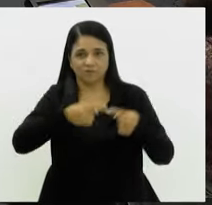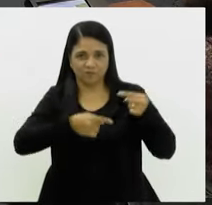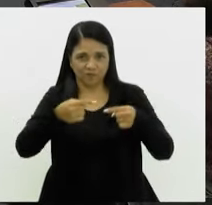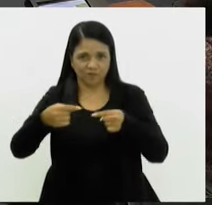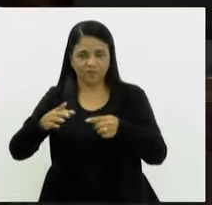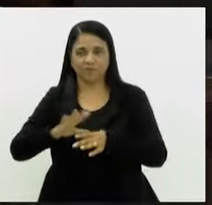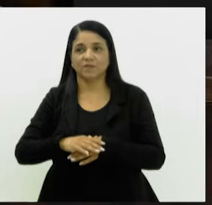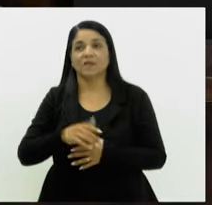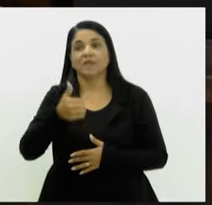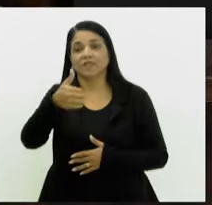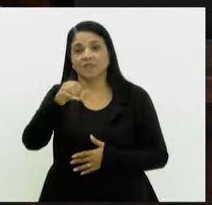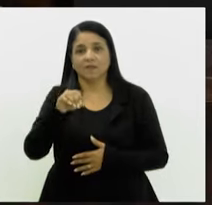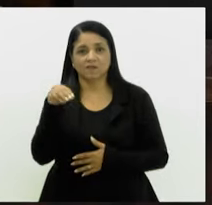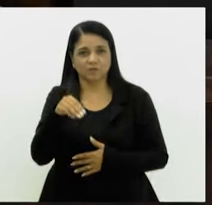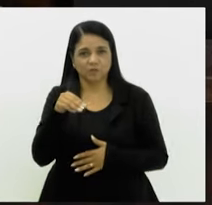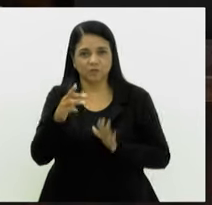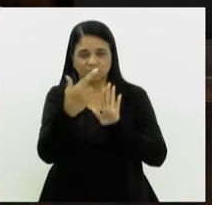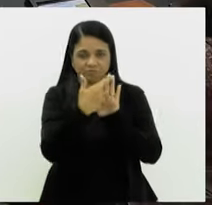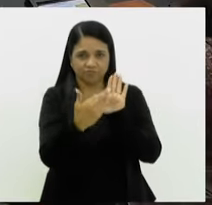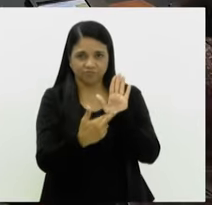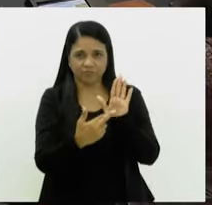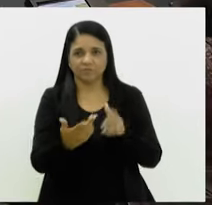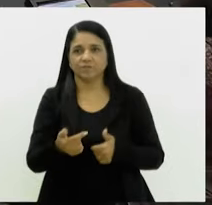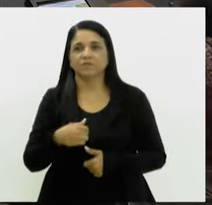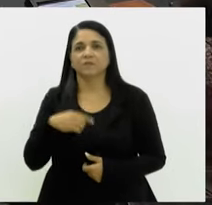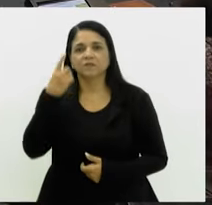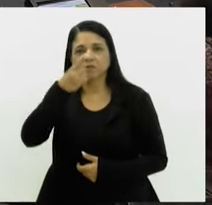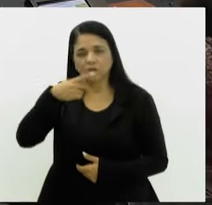senhor dispõe de 10 minutos regimentais,